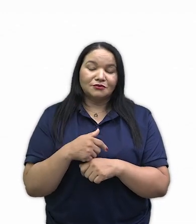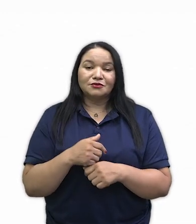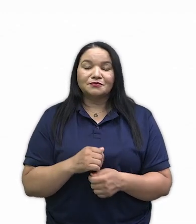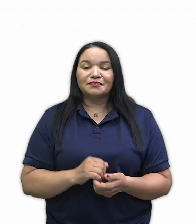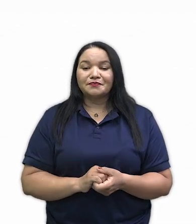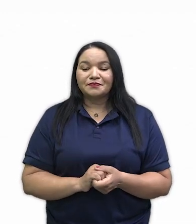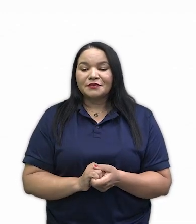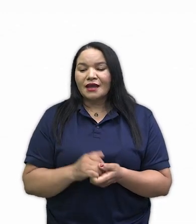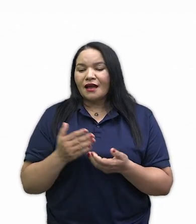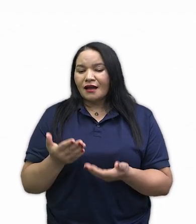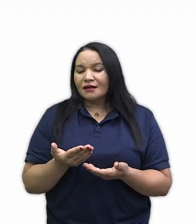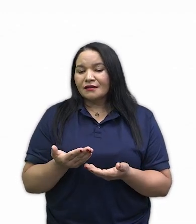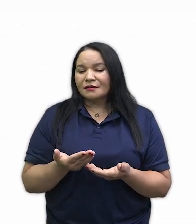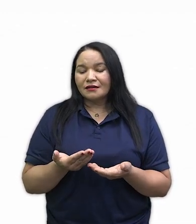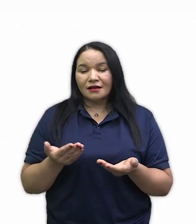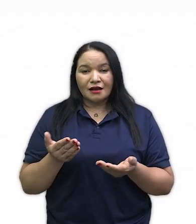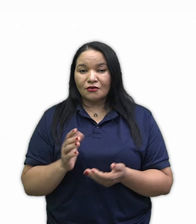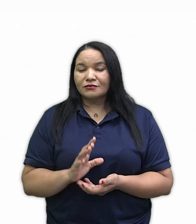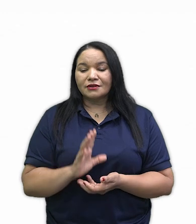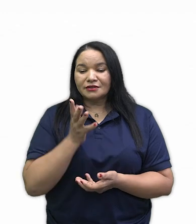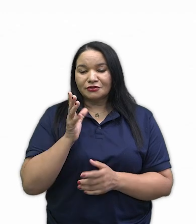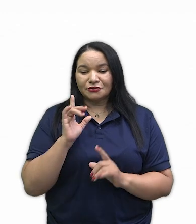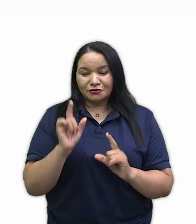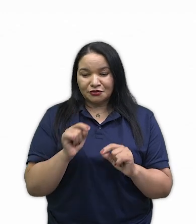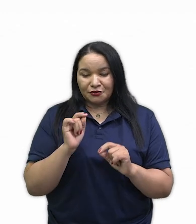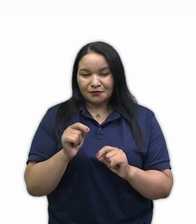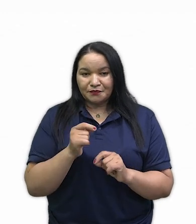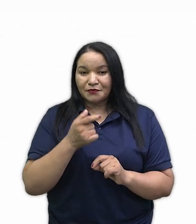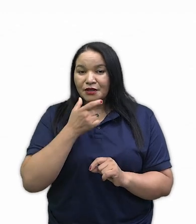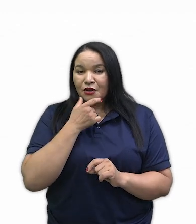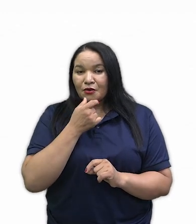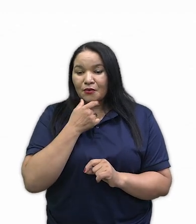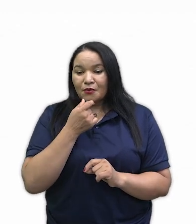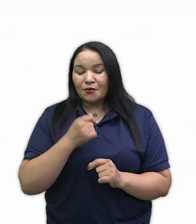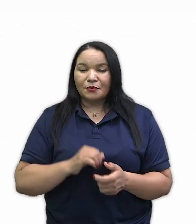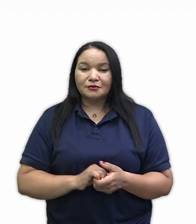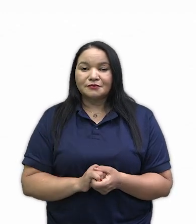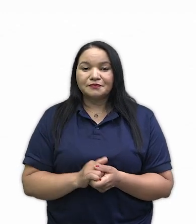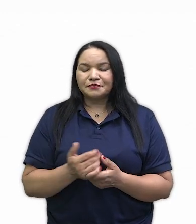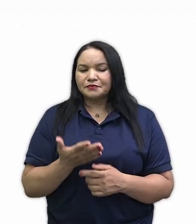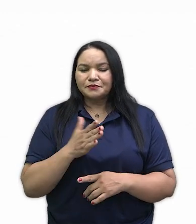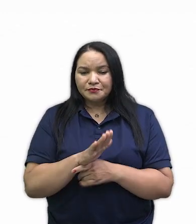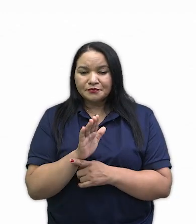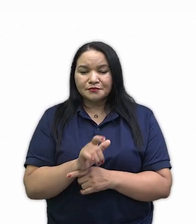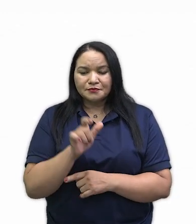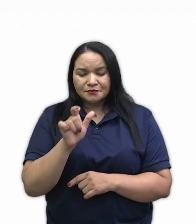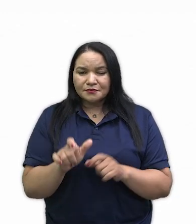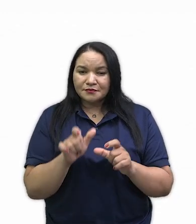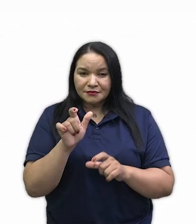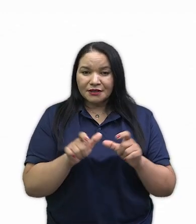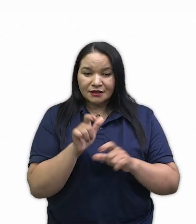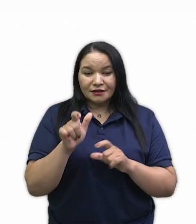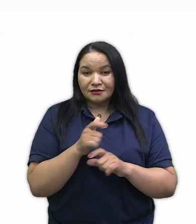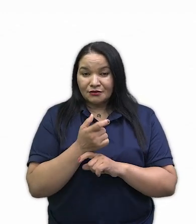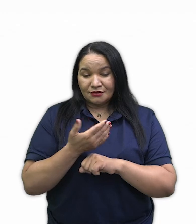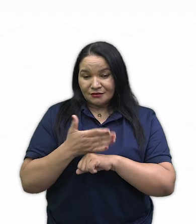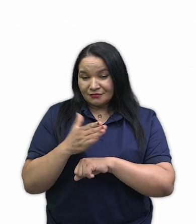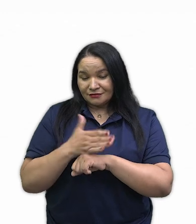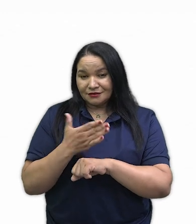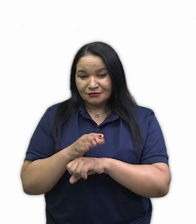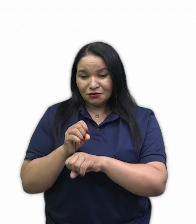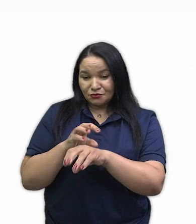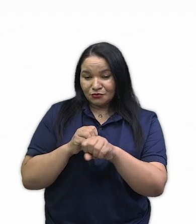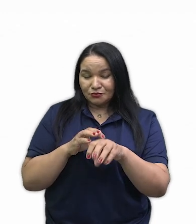treinado grandes lutadores. Aí o Frank costuma passar aos lutadores com quem trabalha a mesma lição que segue para a sua